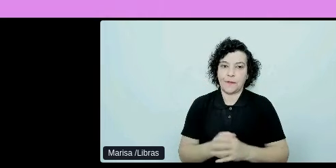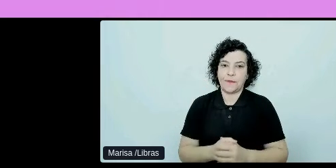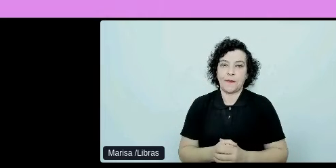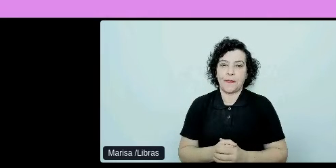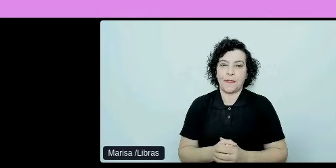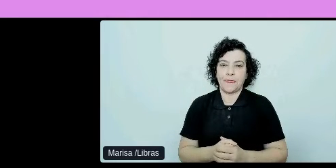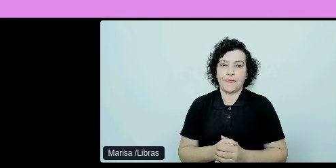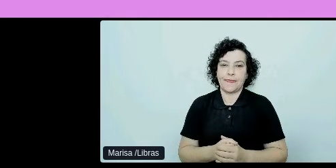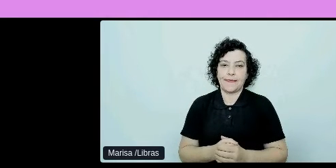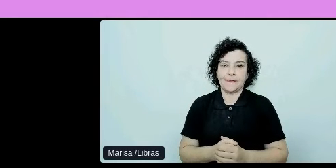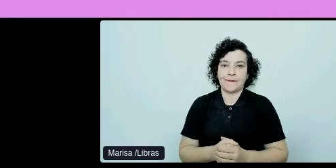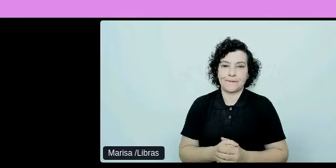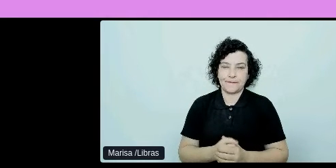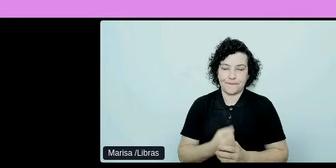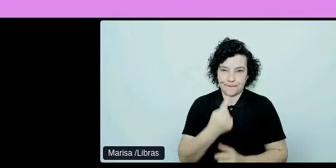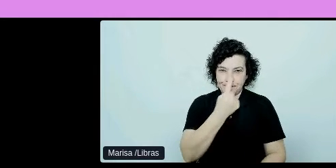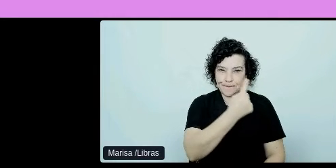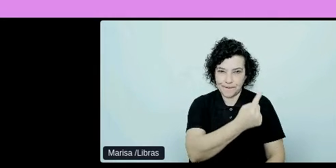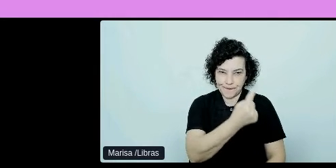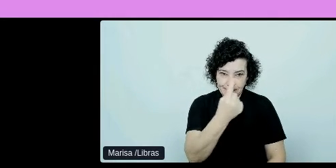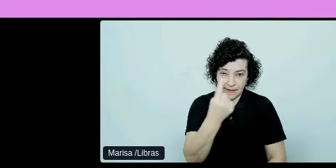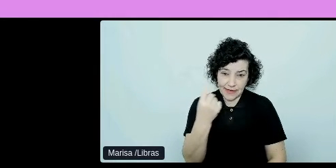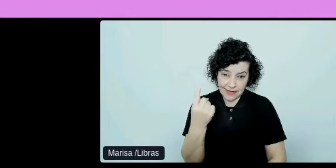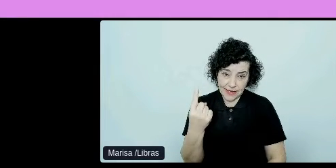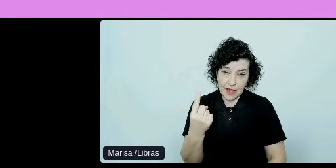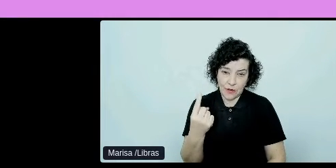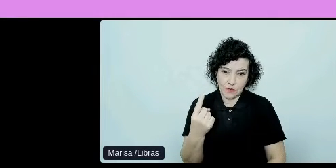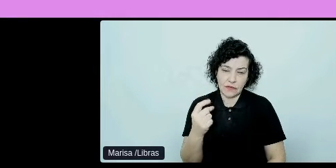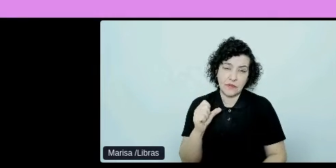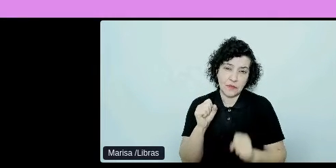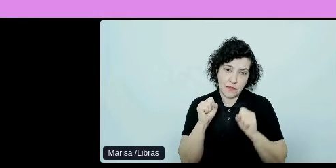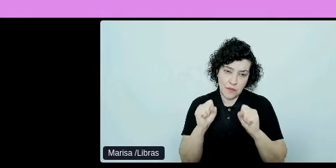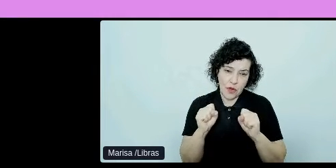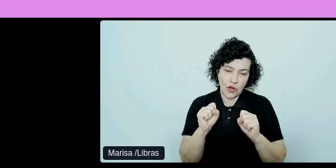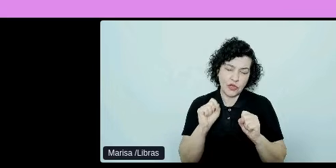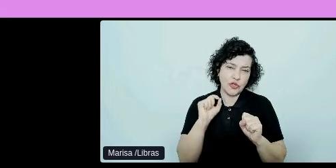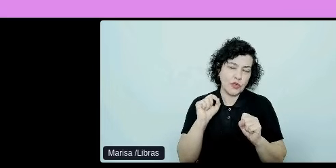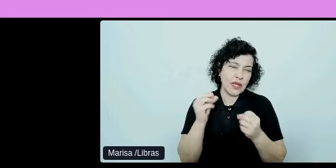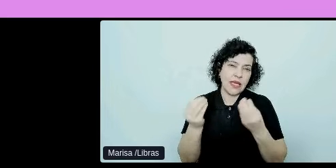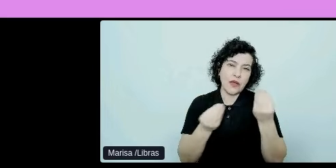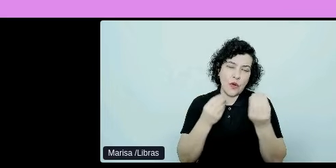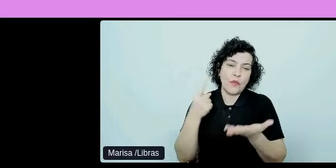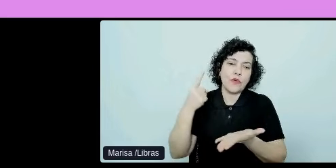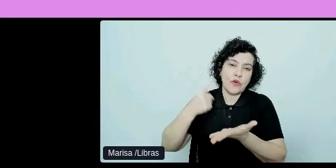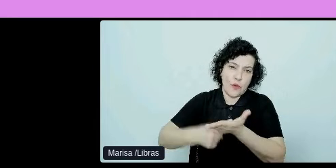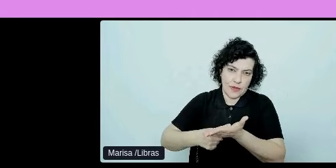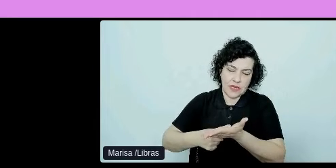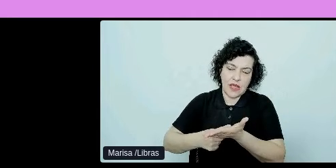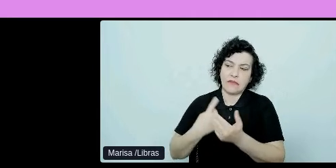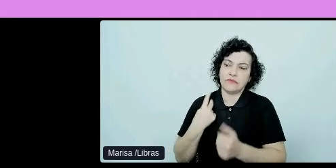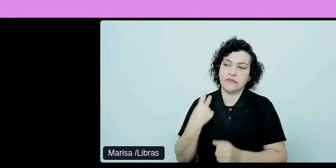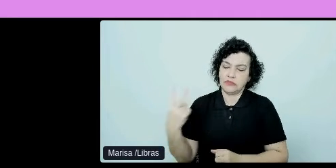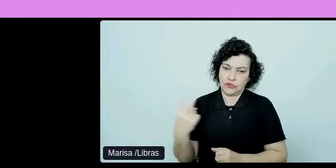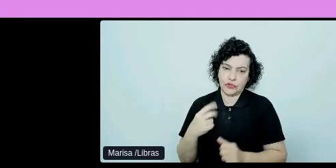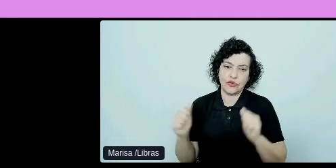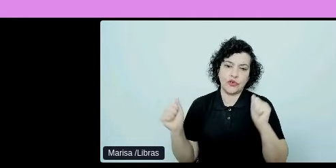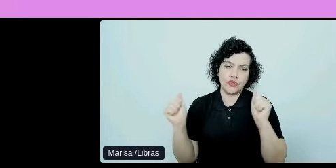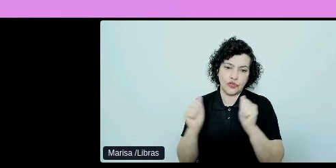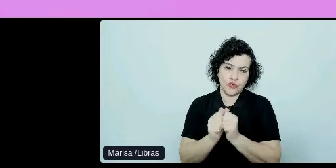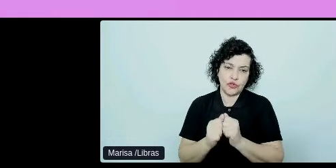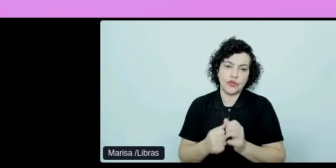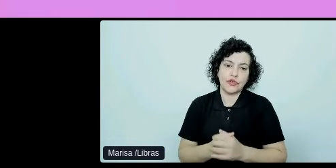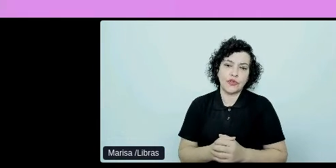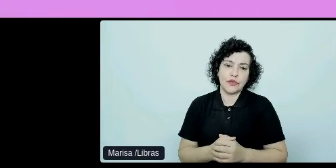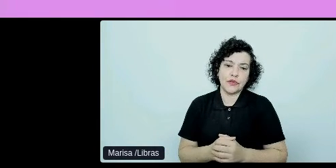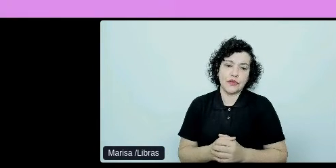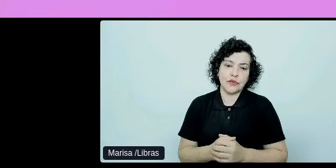Então, assim, cada um desses pontos tem abordagens que a gente pode ter, N abordagens, N acordos que a gente pode criar para trabalhar. Esses estímulos, por exemplo, que a